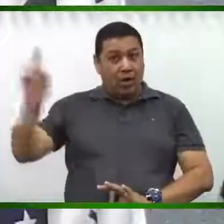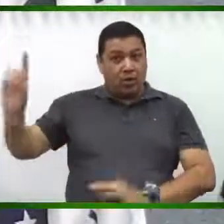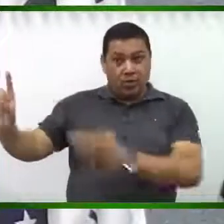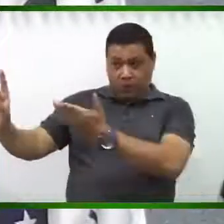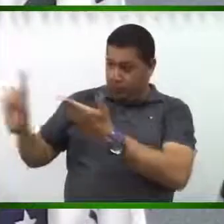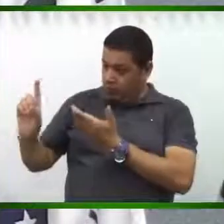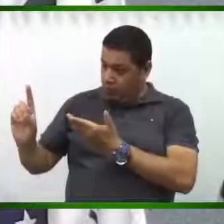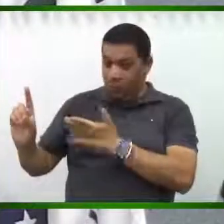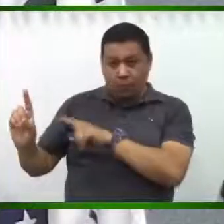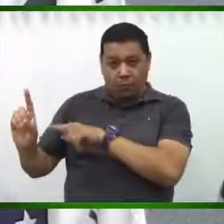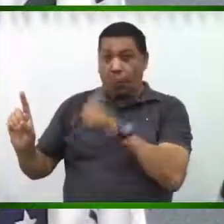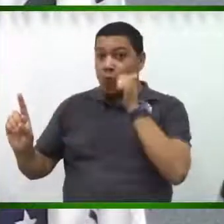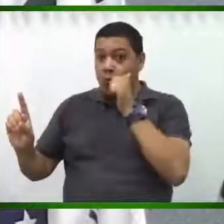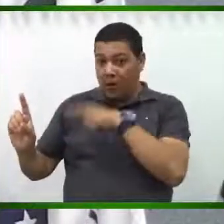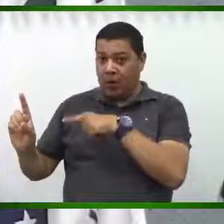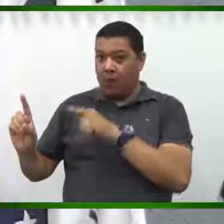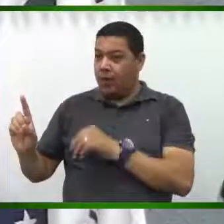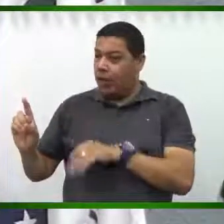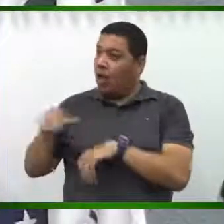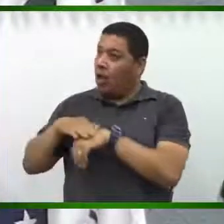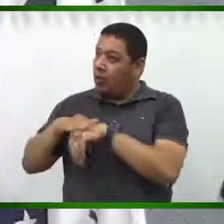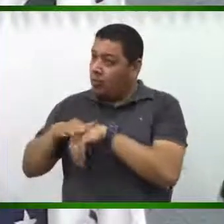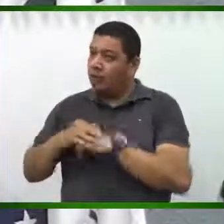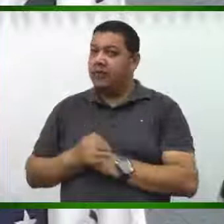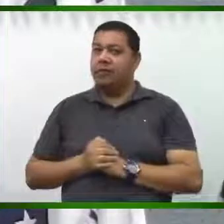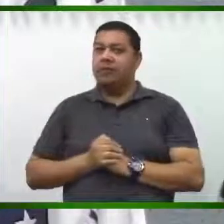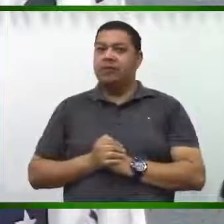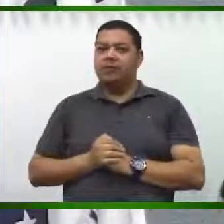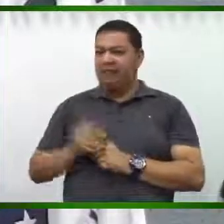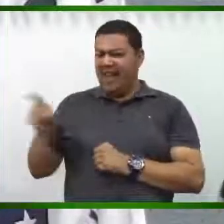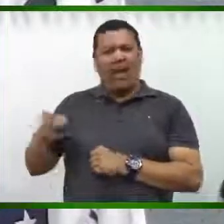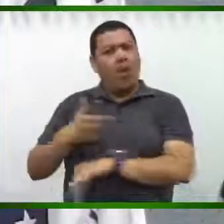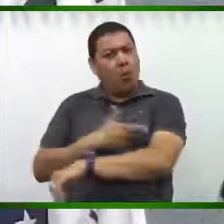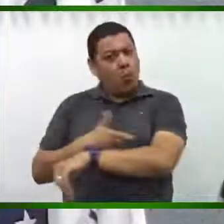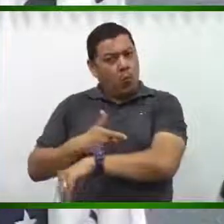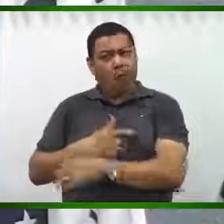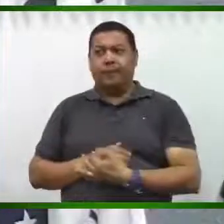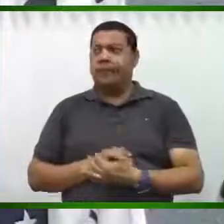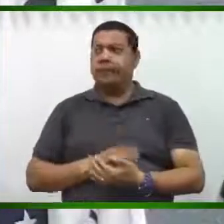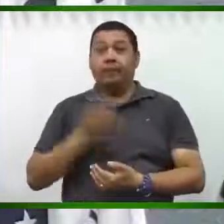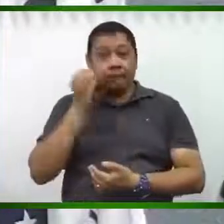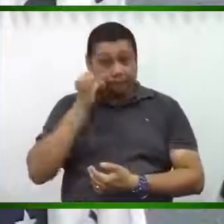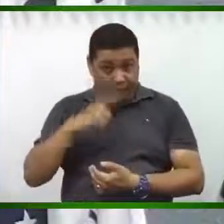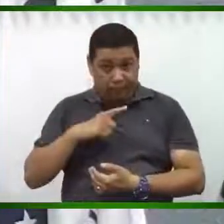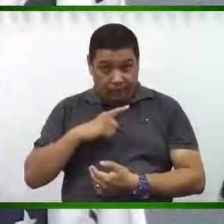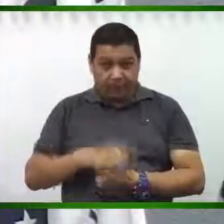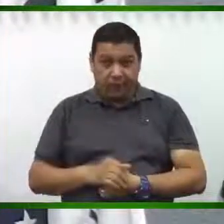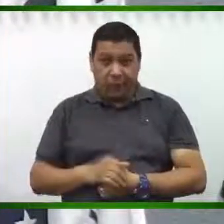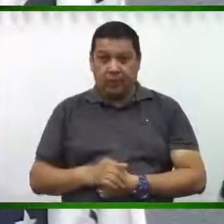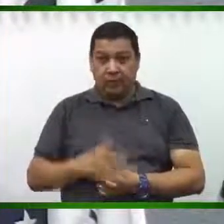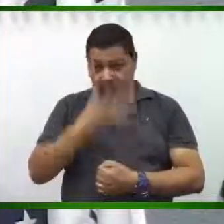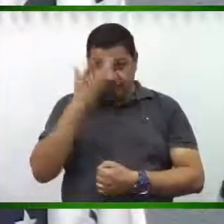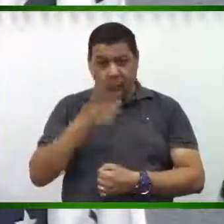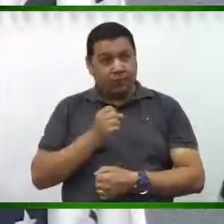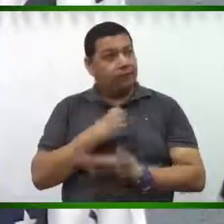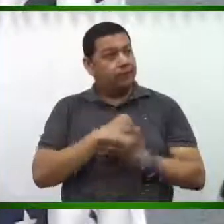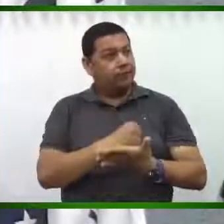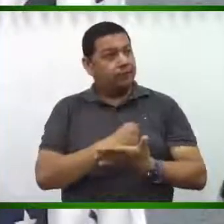muito educado ali. Postinho está de parabéns. Eu acompanhei o atendimento das recepcionistas